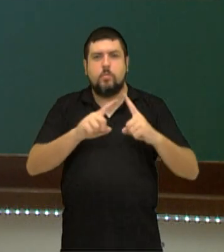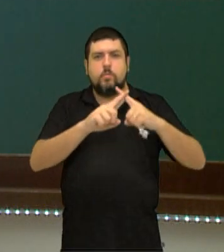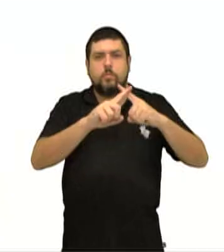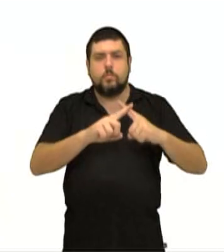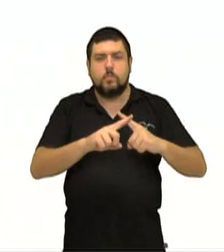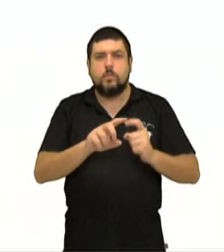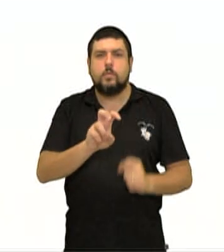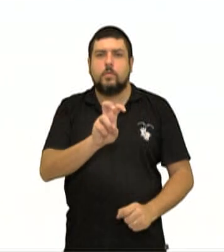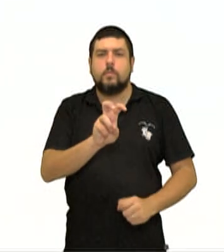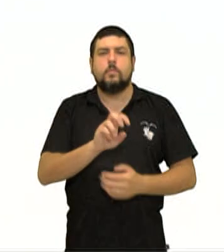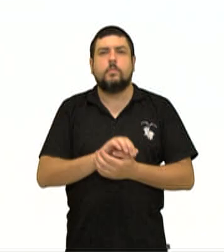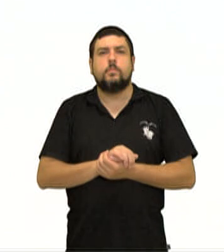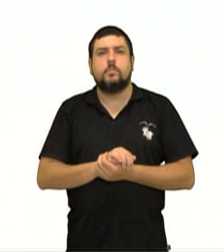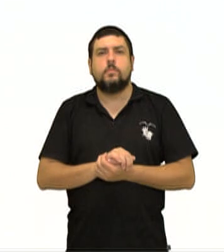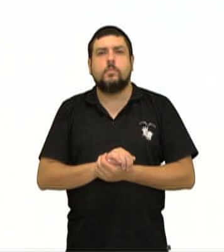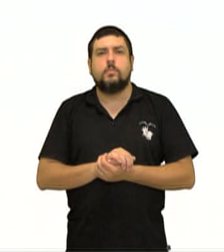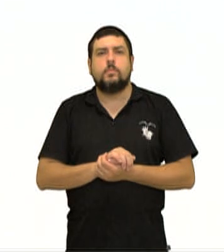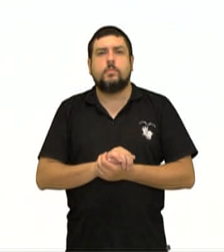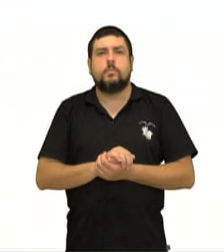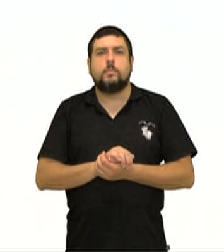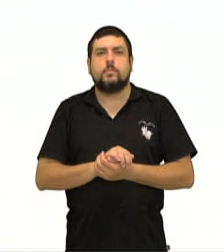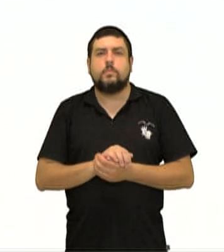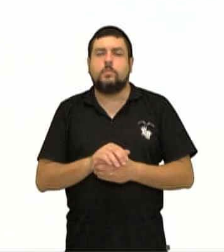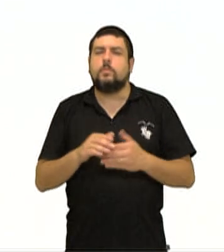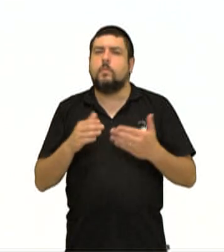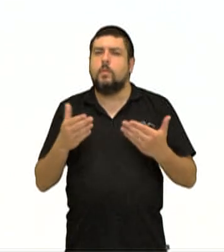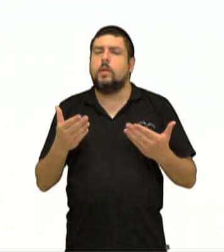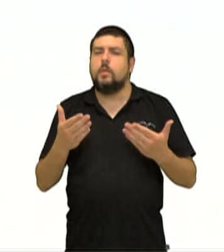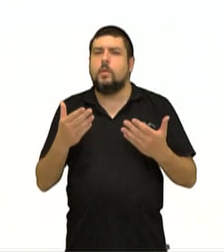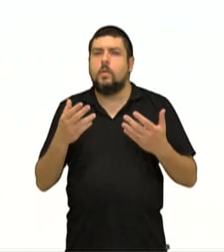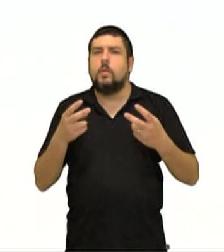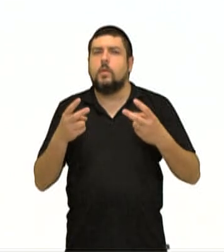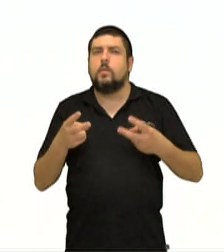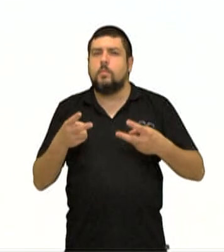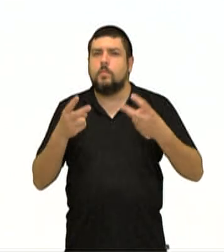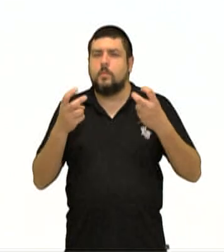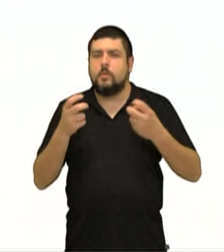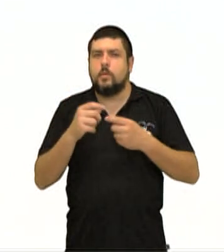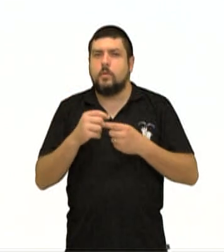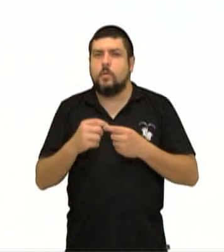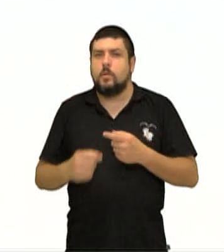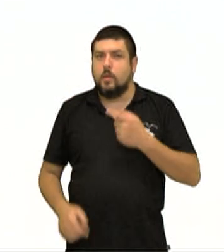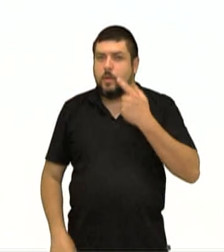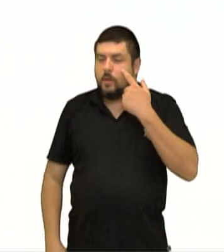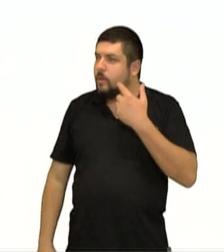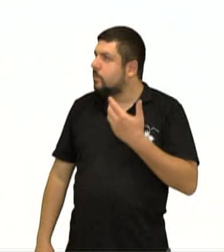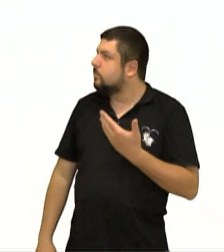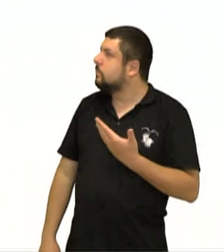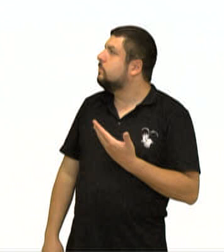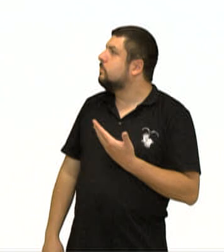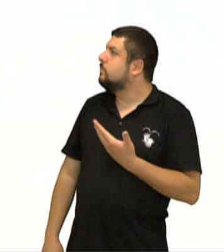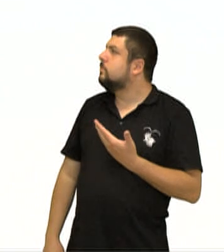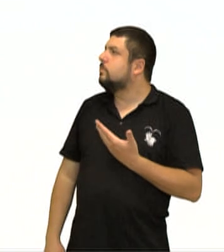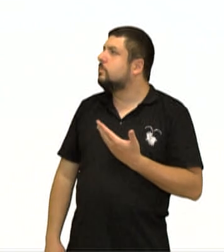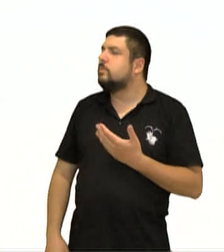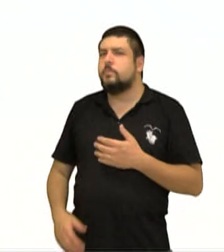tá? Então, neste caso, a gente percebe que este projeto do galinheiro, ele é bem